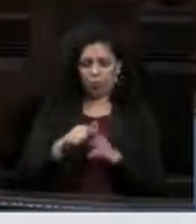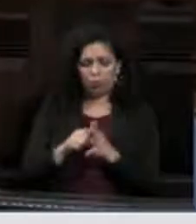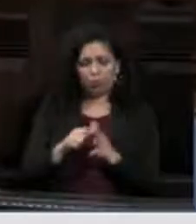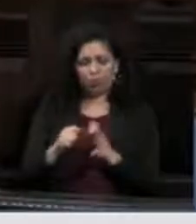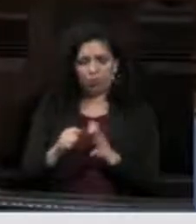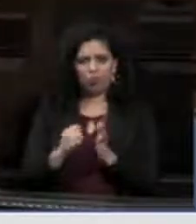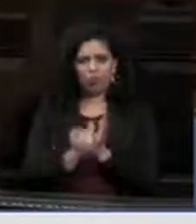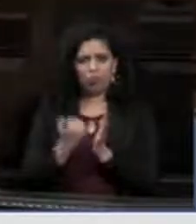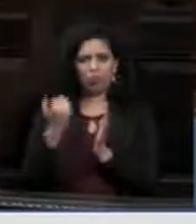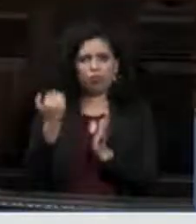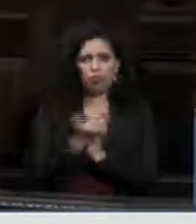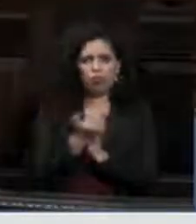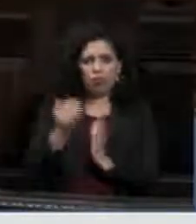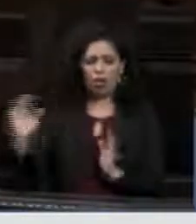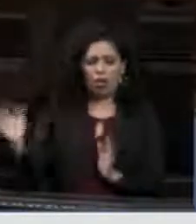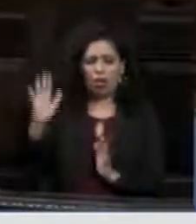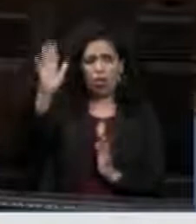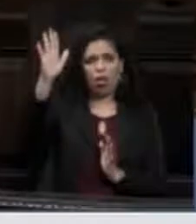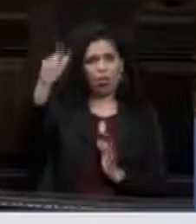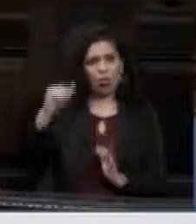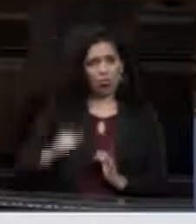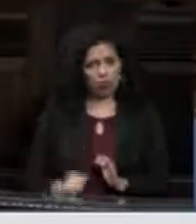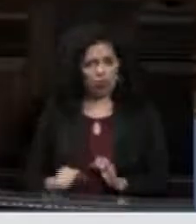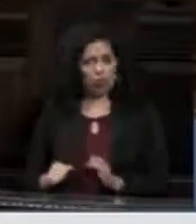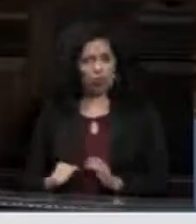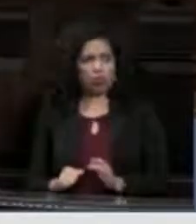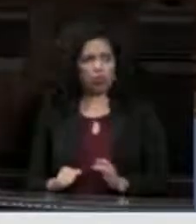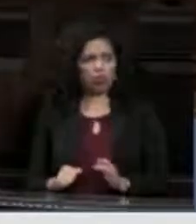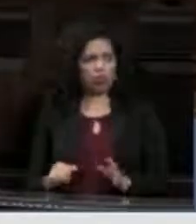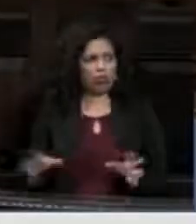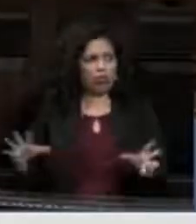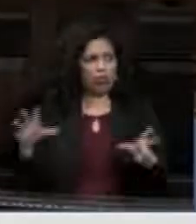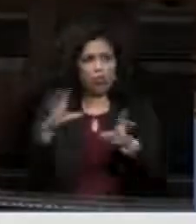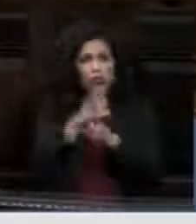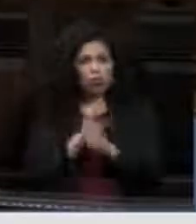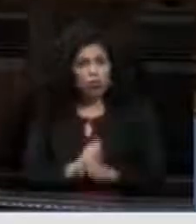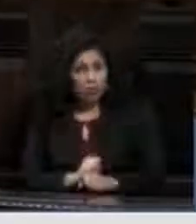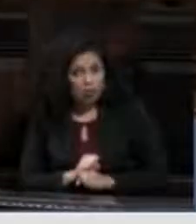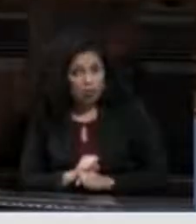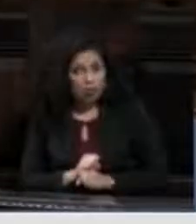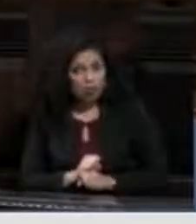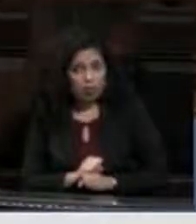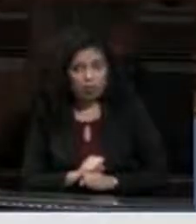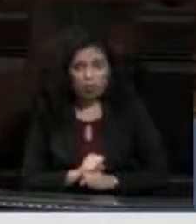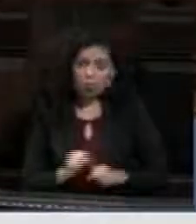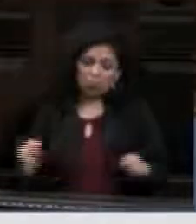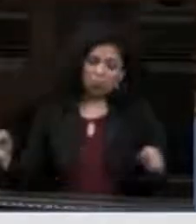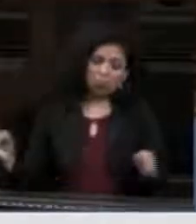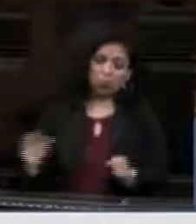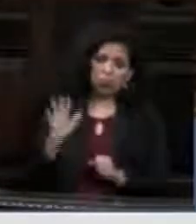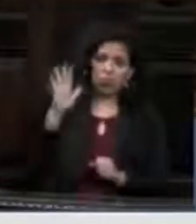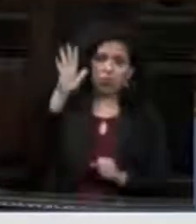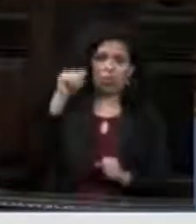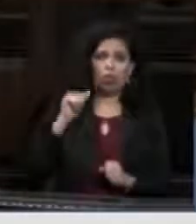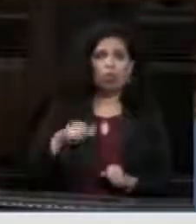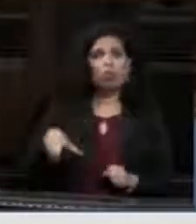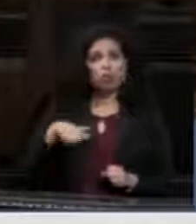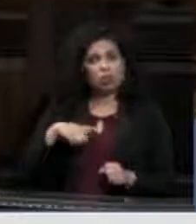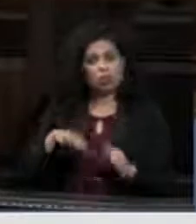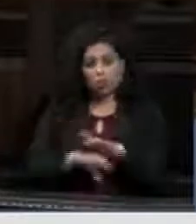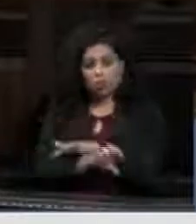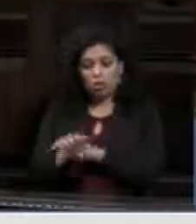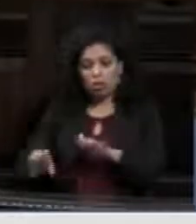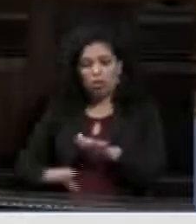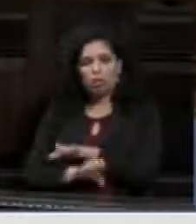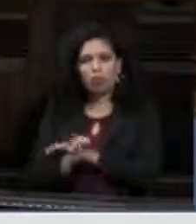que desfrutam de supersalários por somar seus salários dos órgãos de origem, empresas principalmente que já